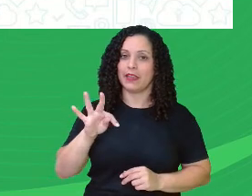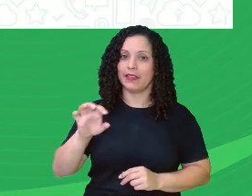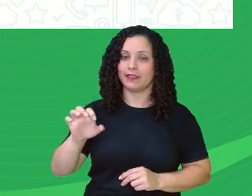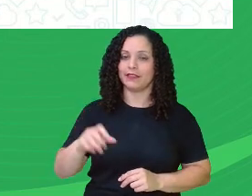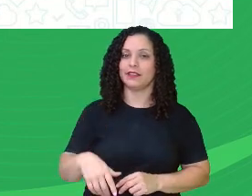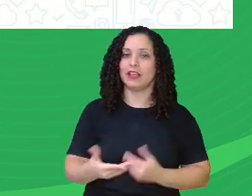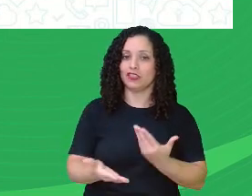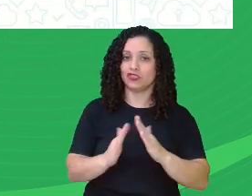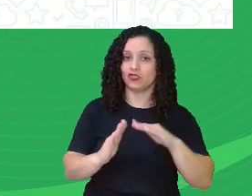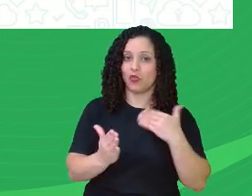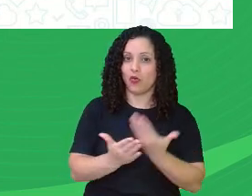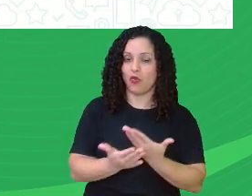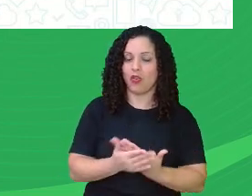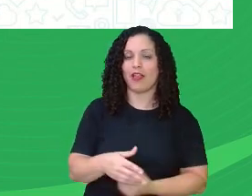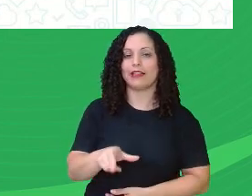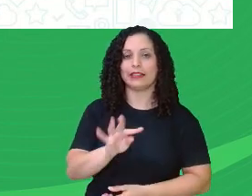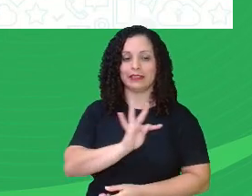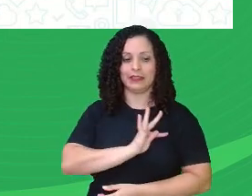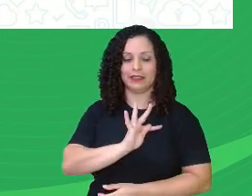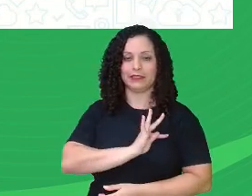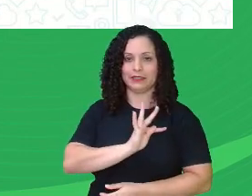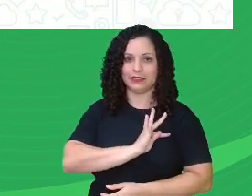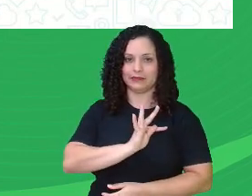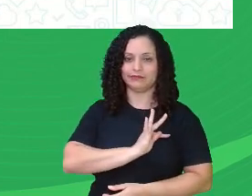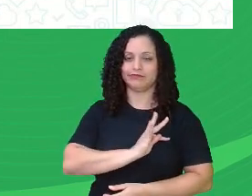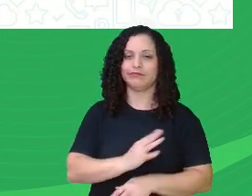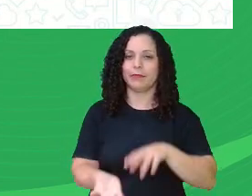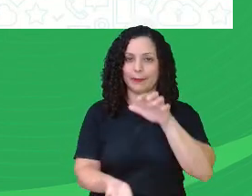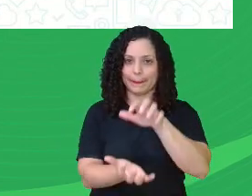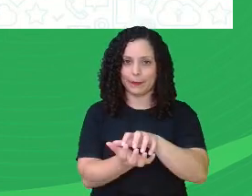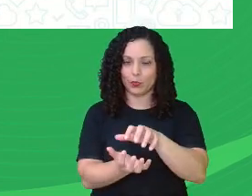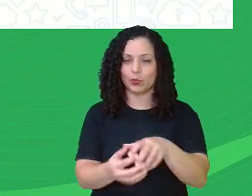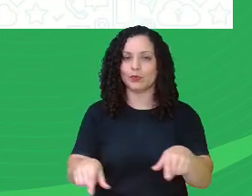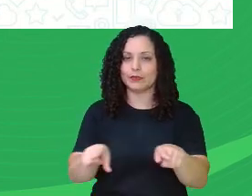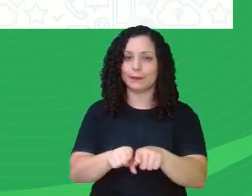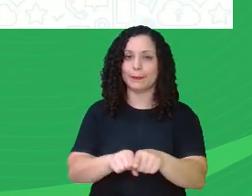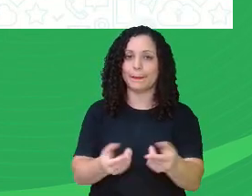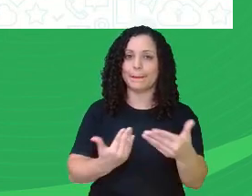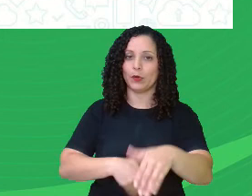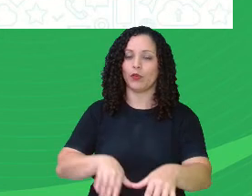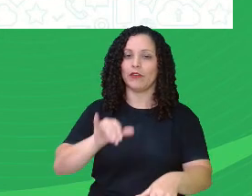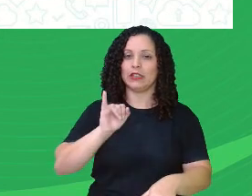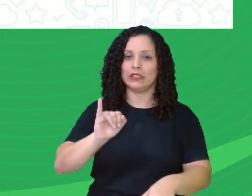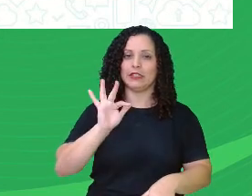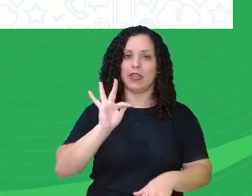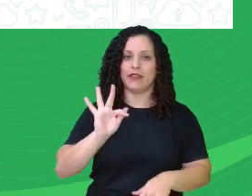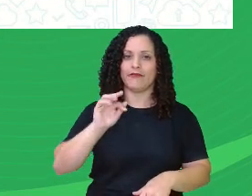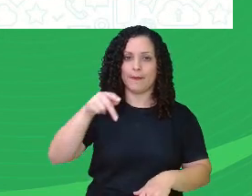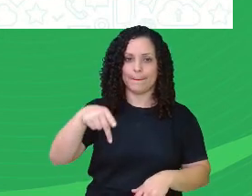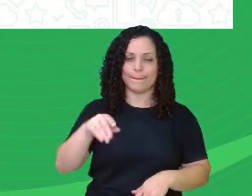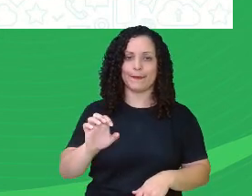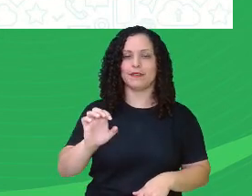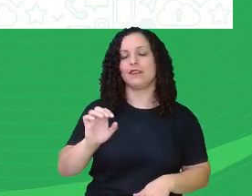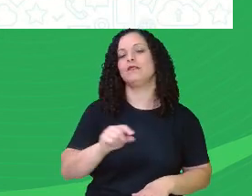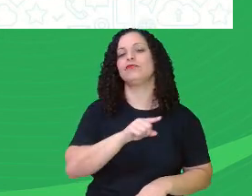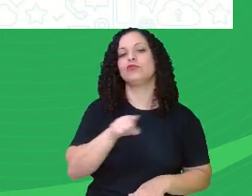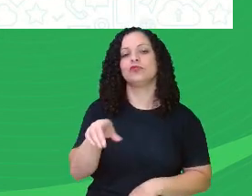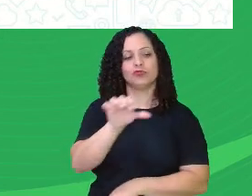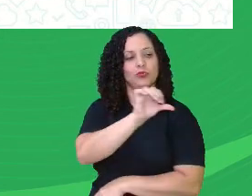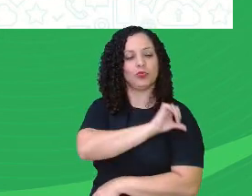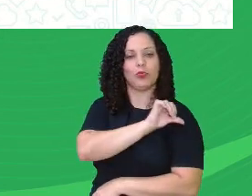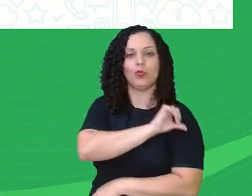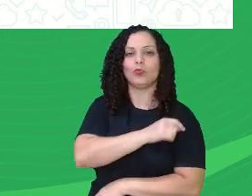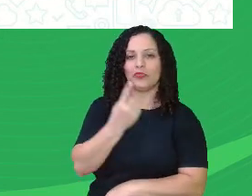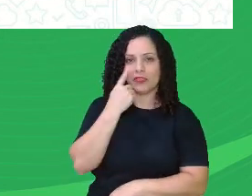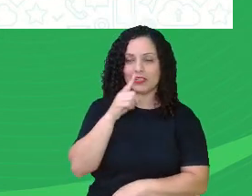Escola Técnica Estadual de Pernambuco, e também nas provas do IFPE, as escolas técnicas, você que é nono ano, já pode ver que isso aí